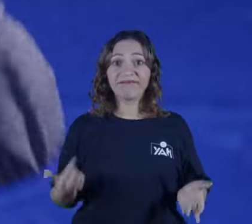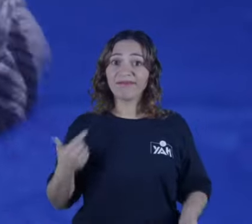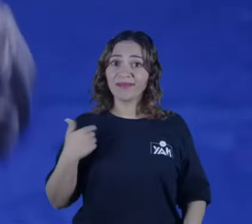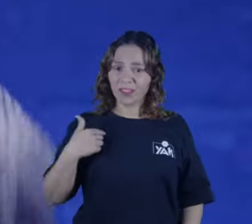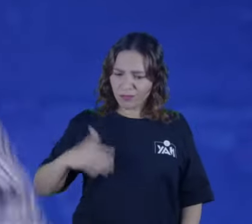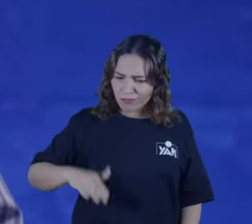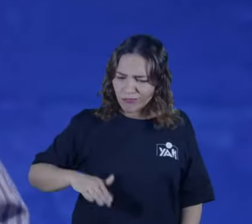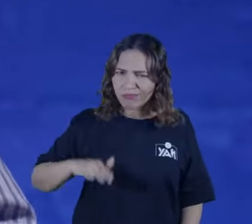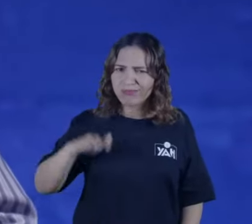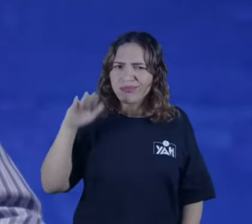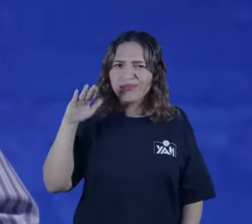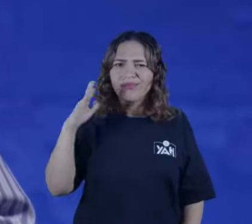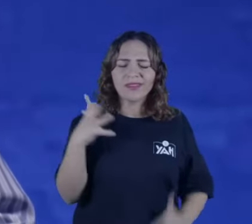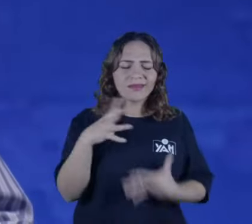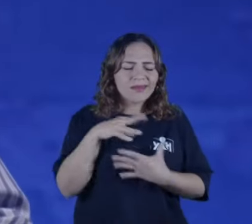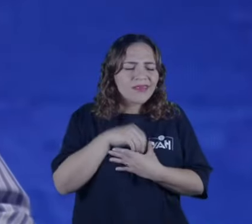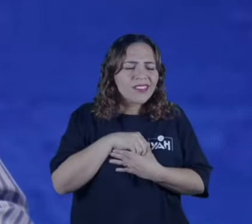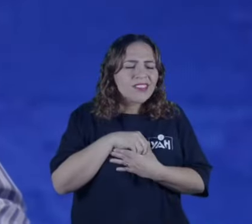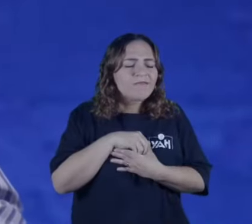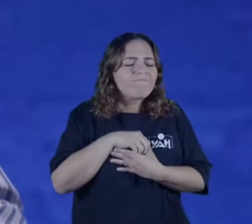com uma ferida na alma